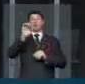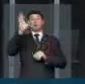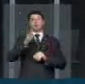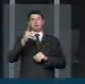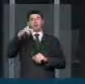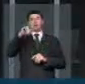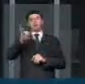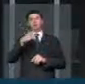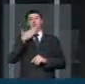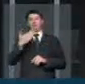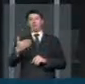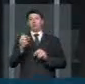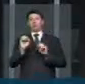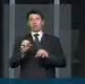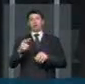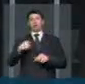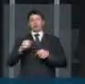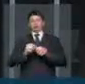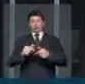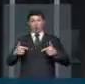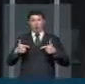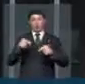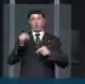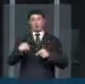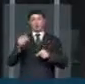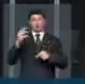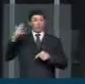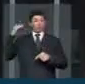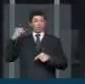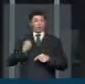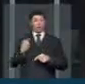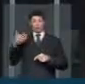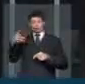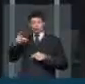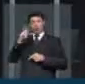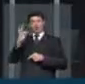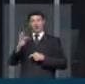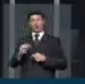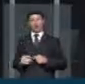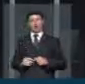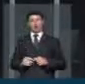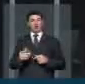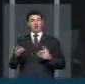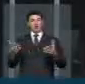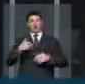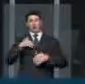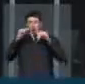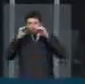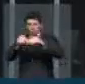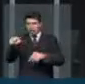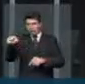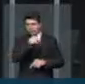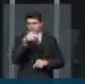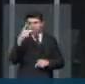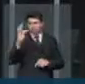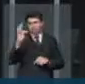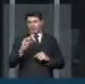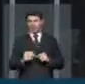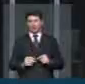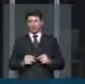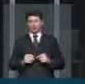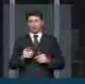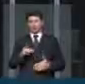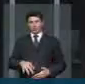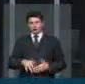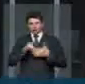educação. Eu encabecei esse plano, estava no PT ainda, e me dirijo aos deputados do PT, à